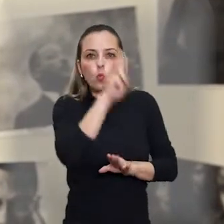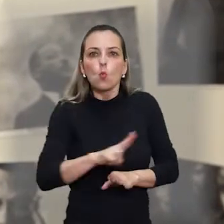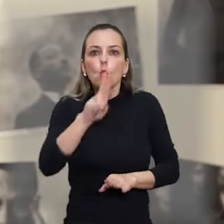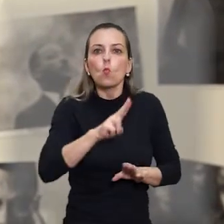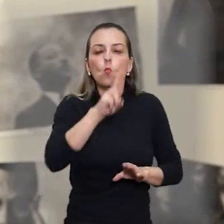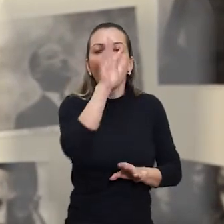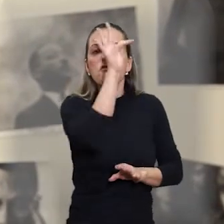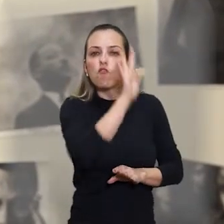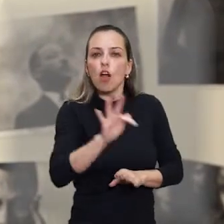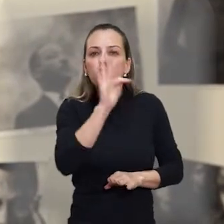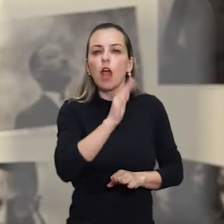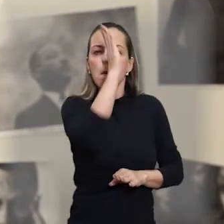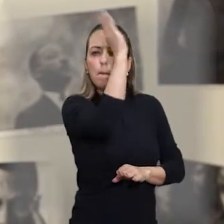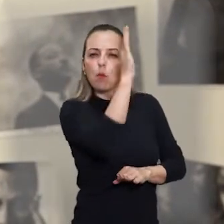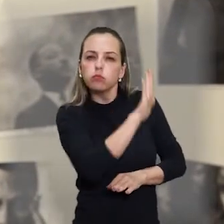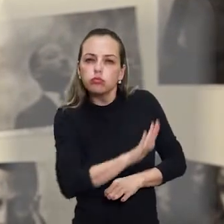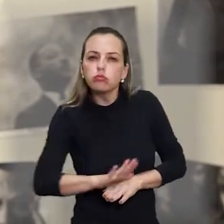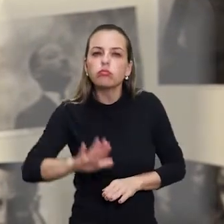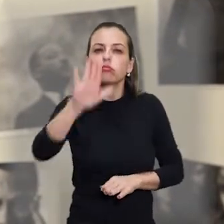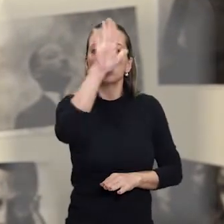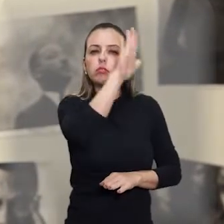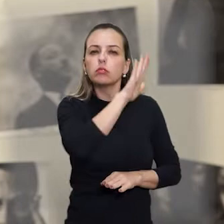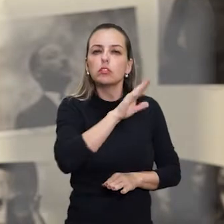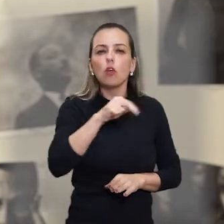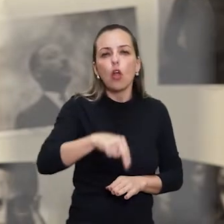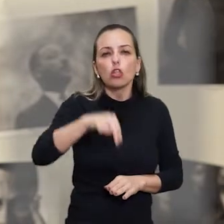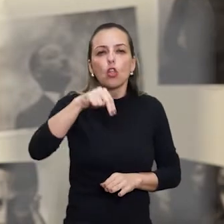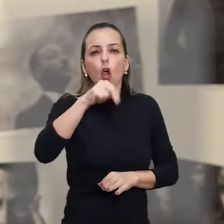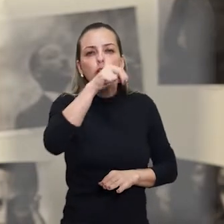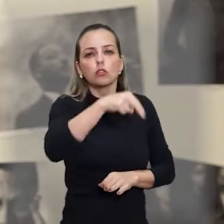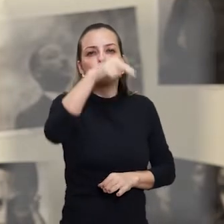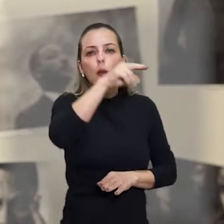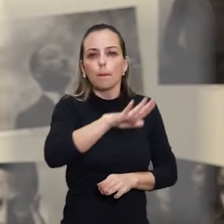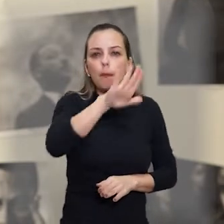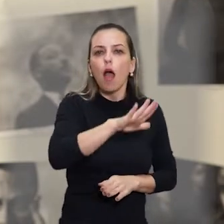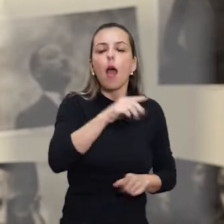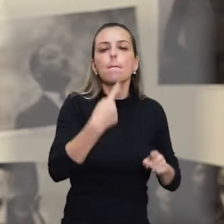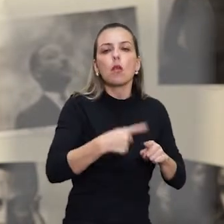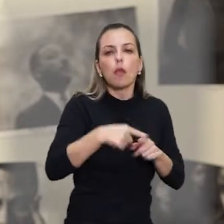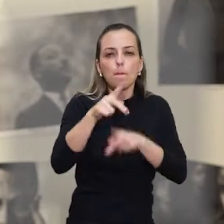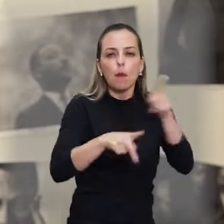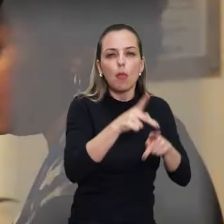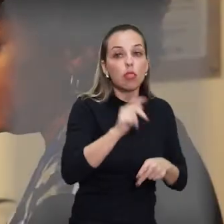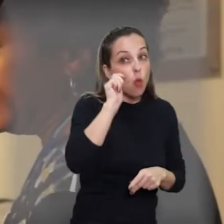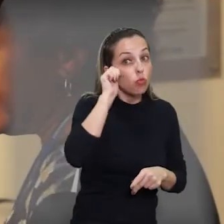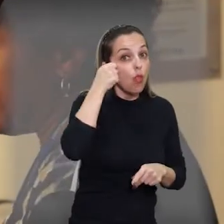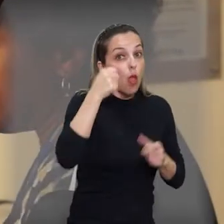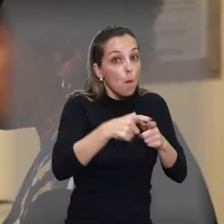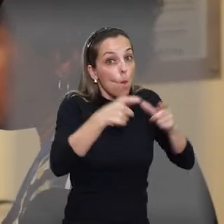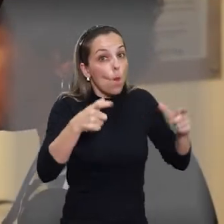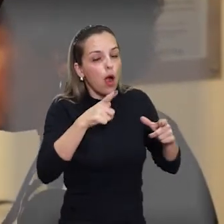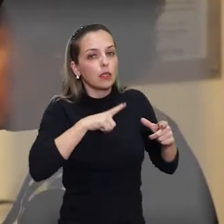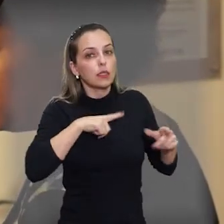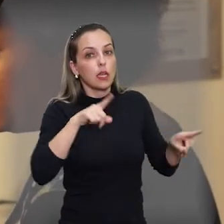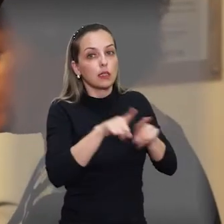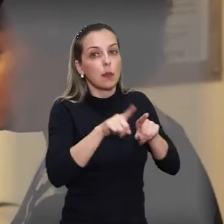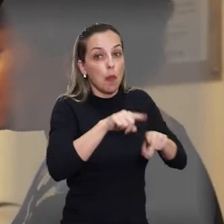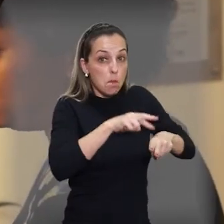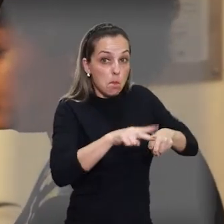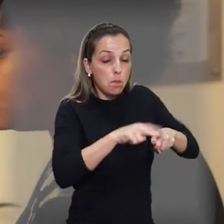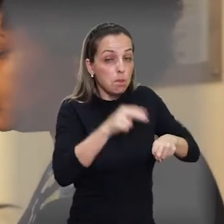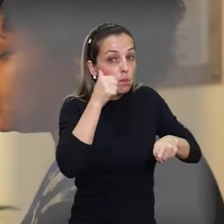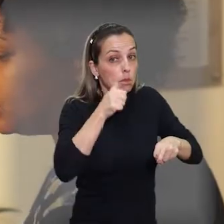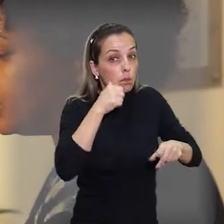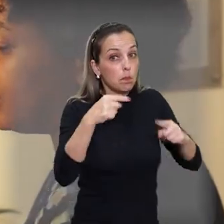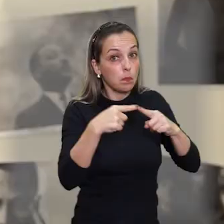público, mas muito em federais, regiões como o Norte e Nordeste, onde a maioria da população é negra. Tem a ver muito com o recorte de gênero mulheres.